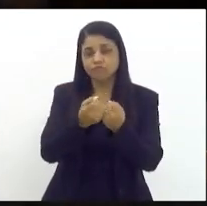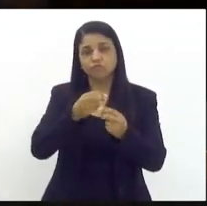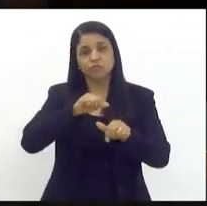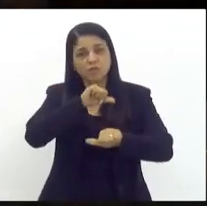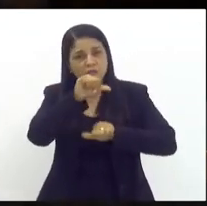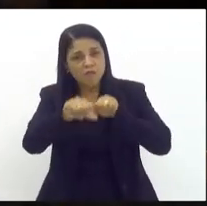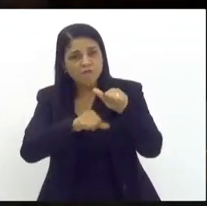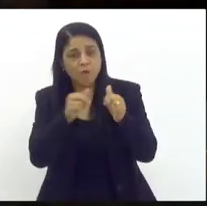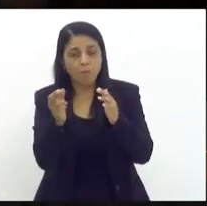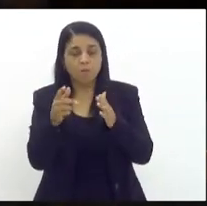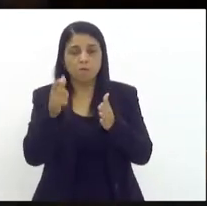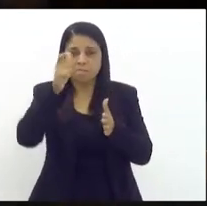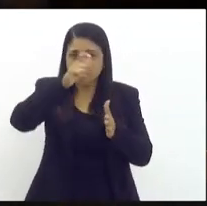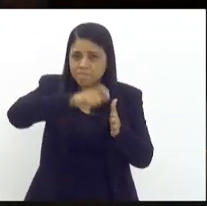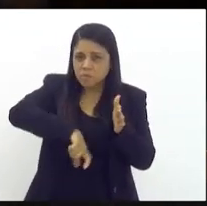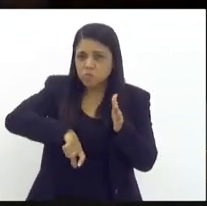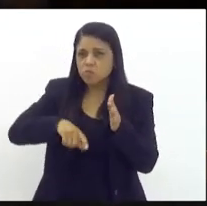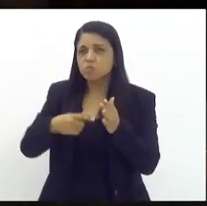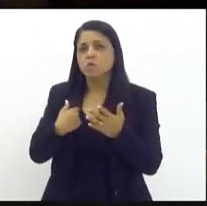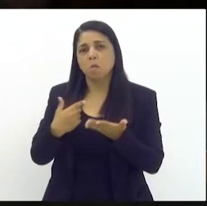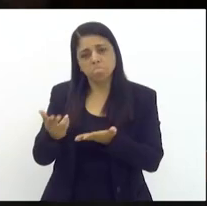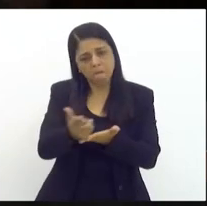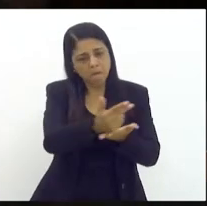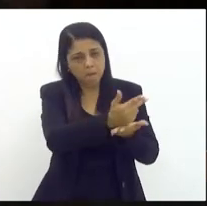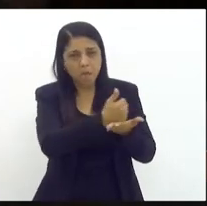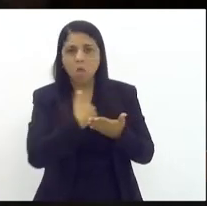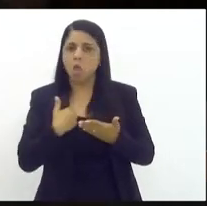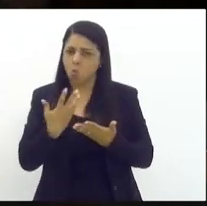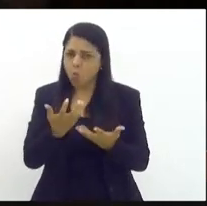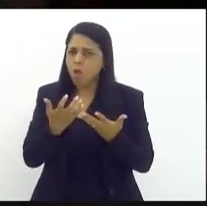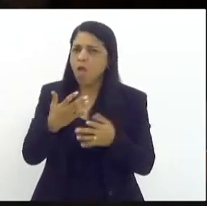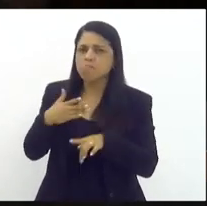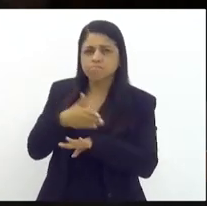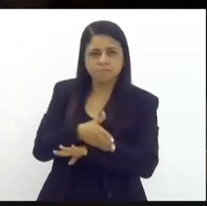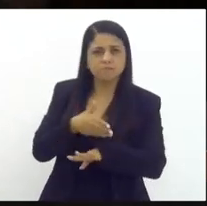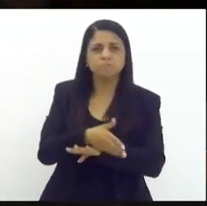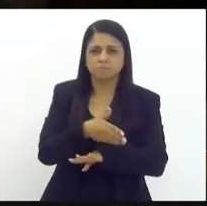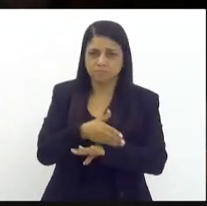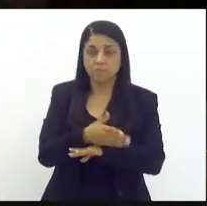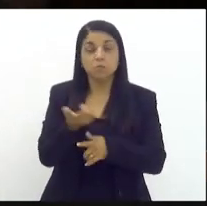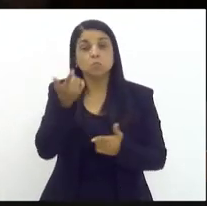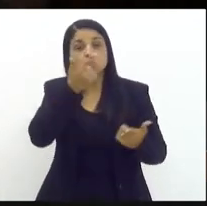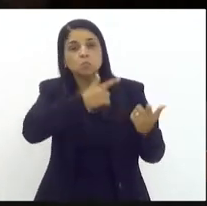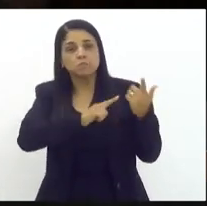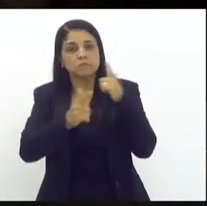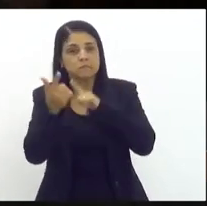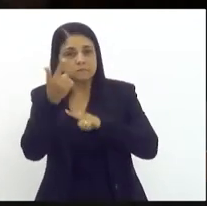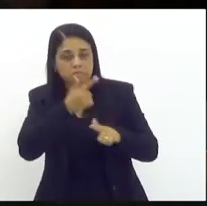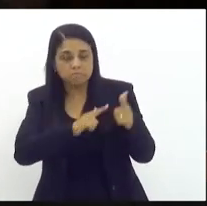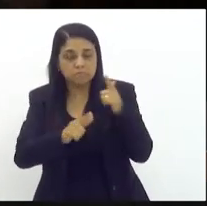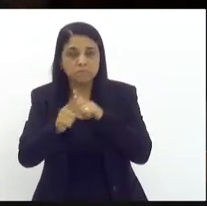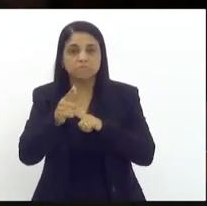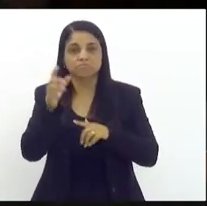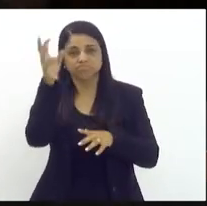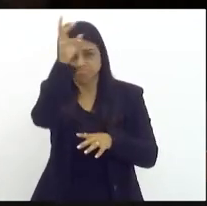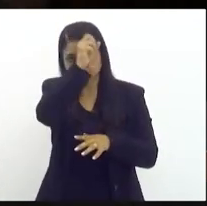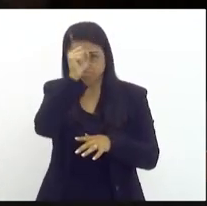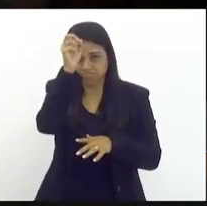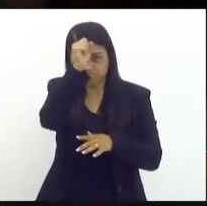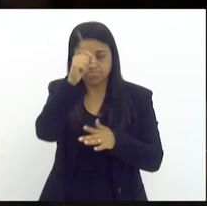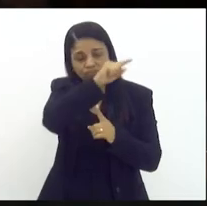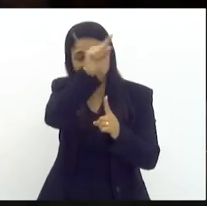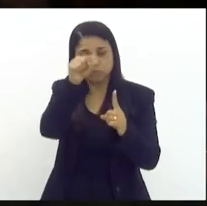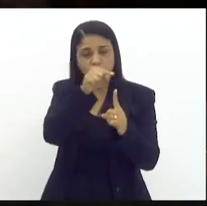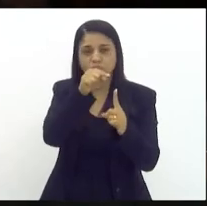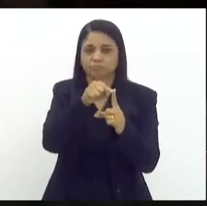que eu puder eu quero participar para que a gente consiga aprender o